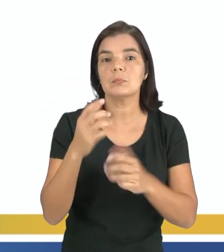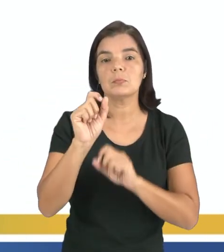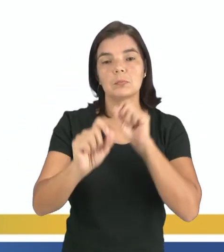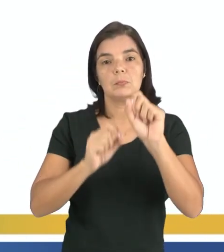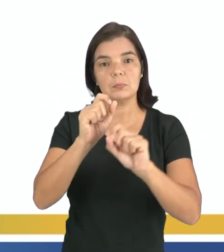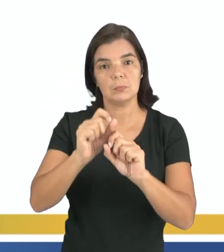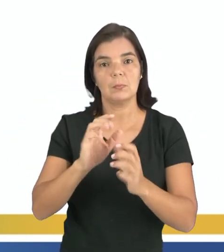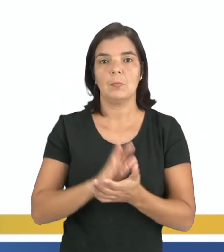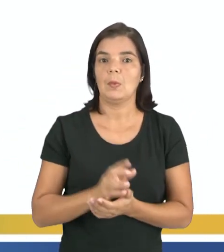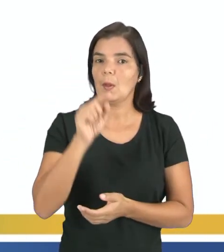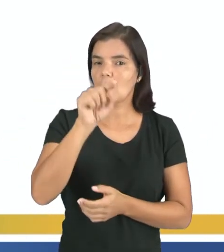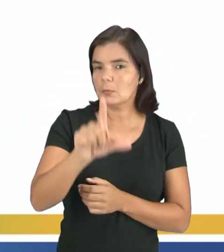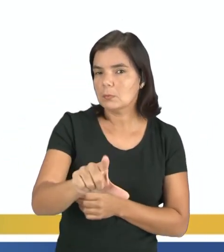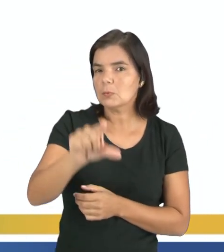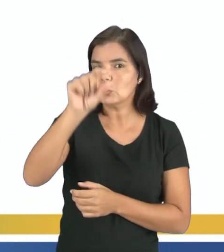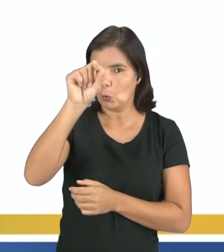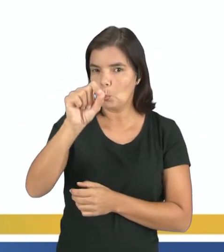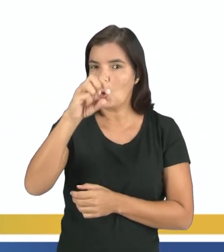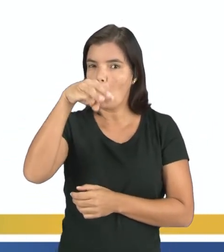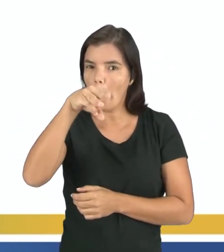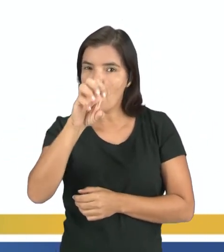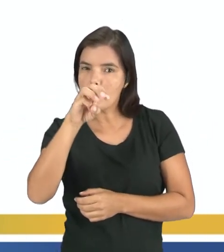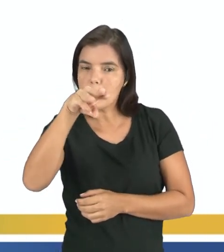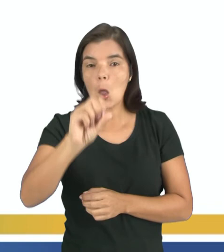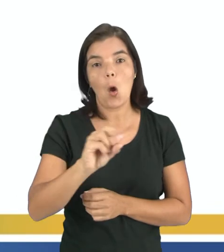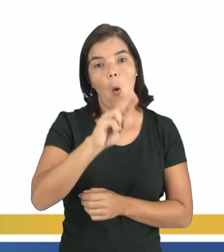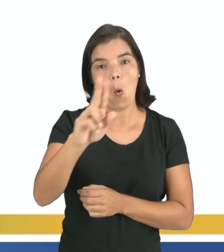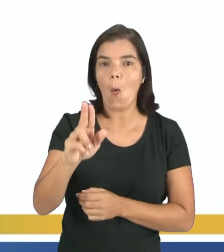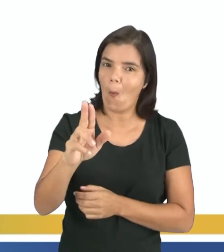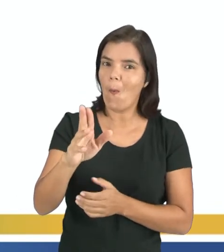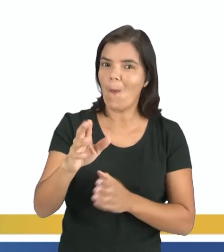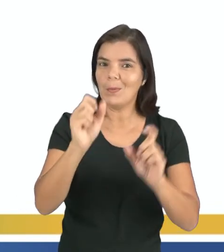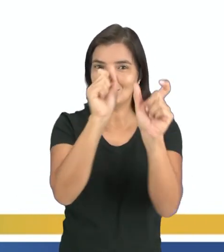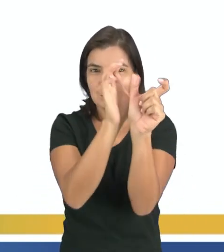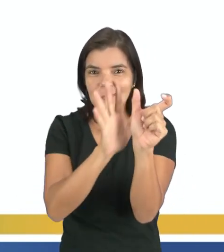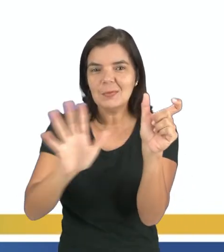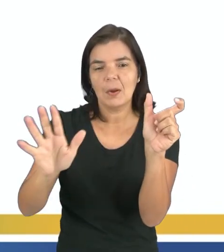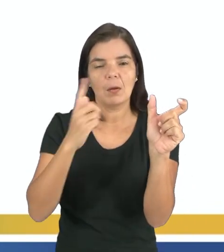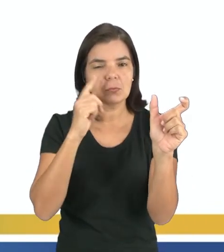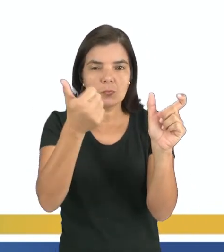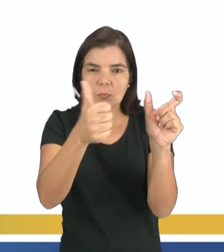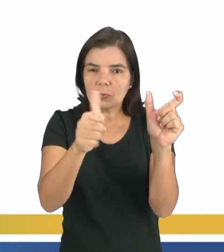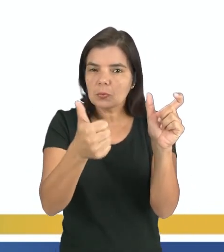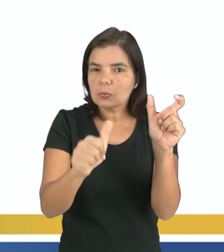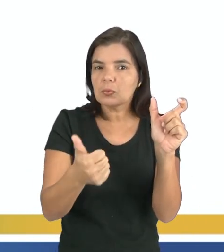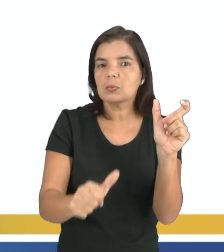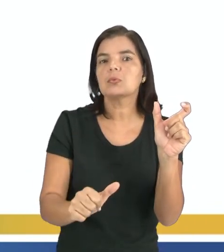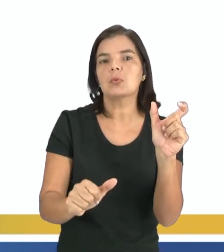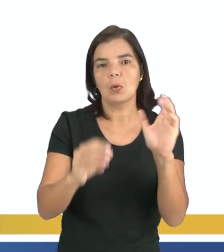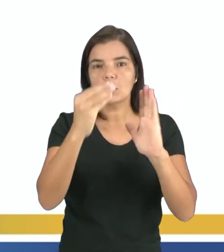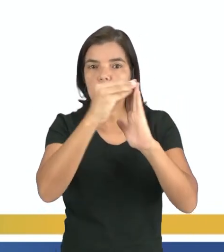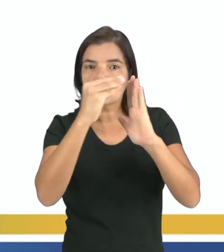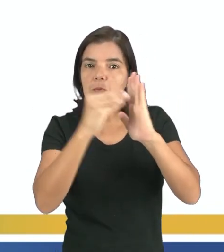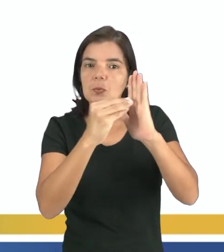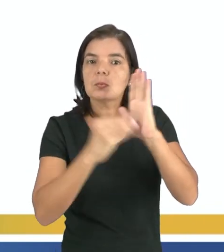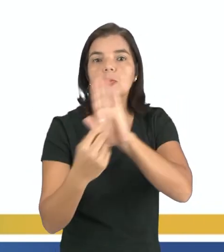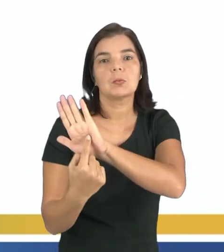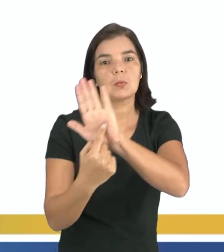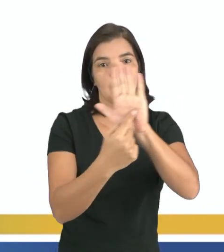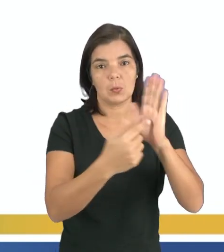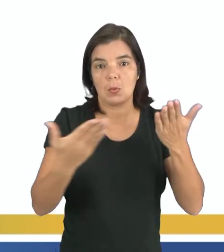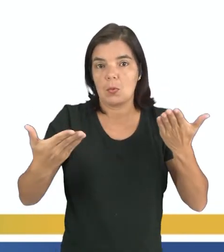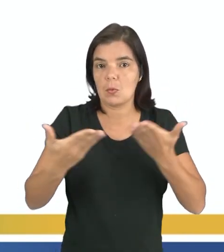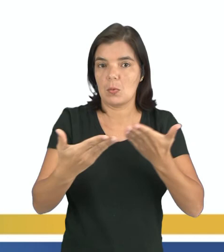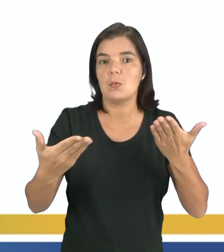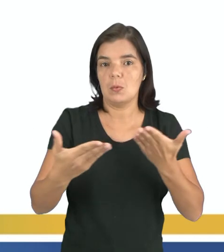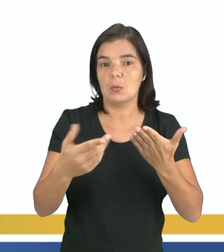ela consiste em você selecionar um meme ou uma charge, em seguida analisar, considerando os tópicos que foram apresentados